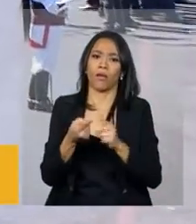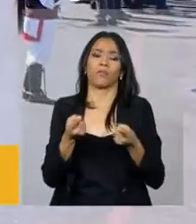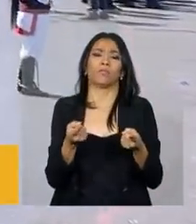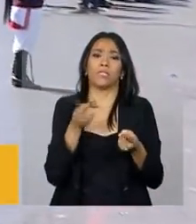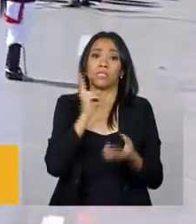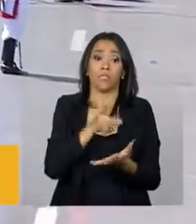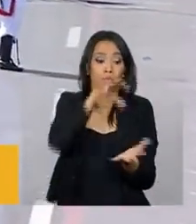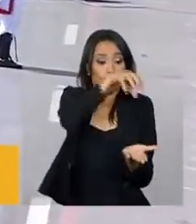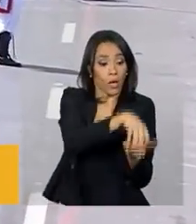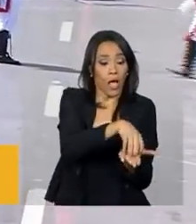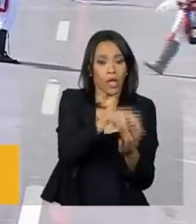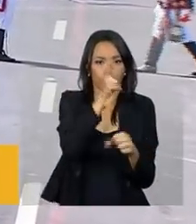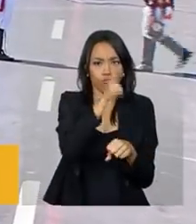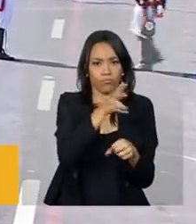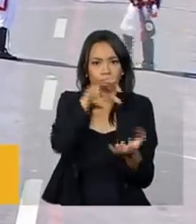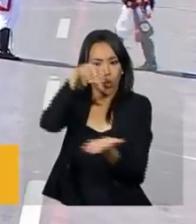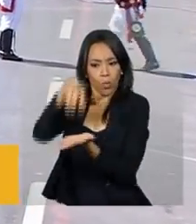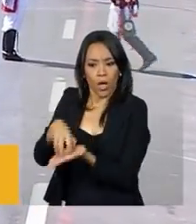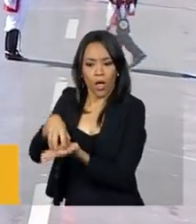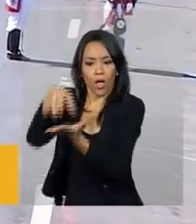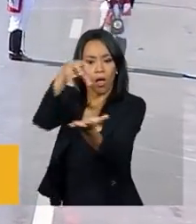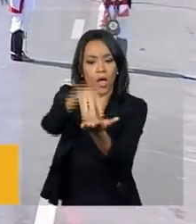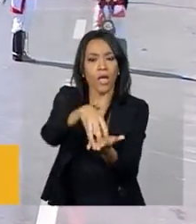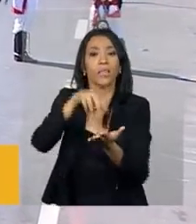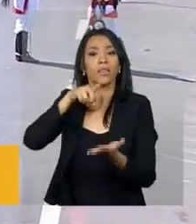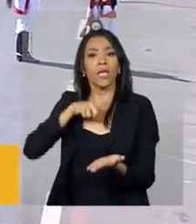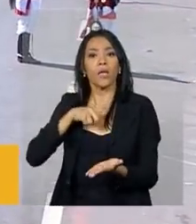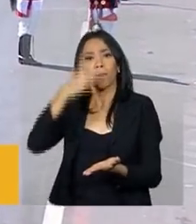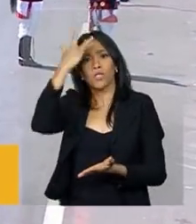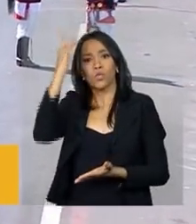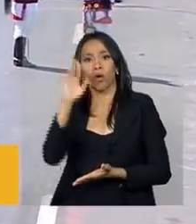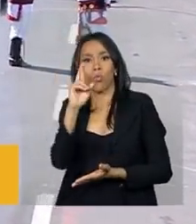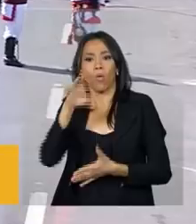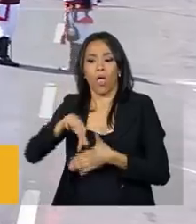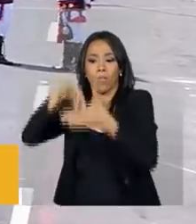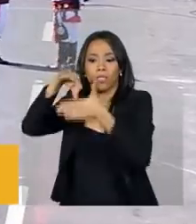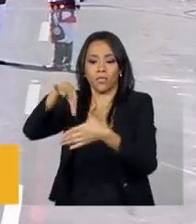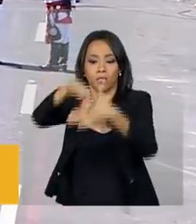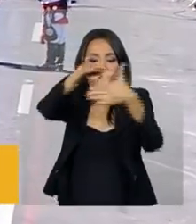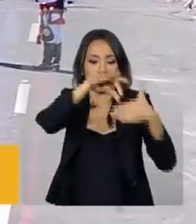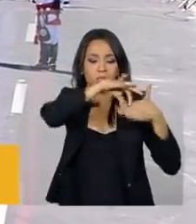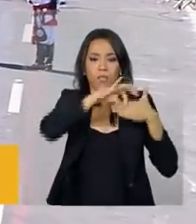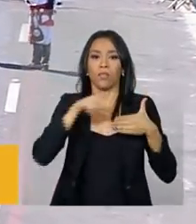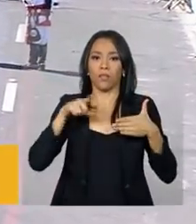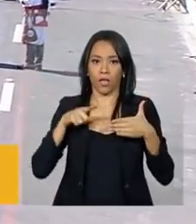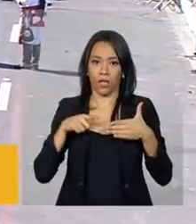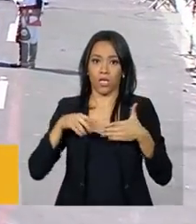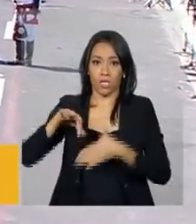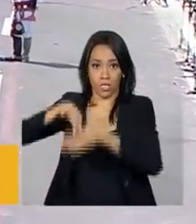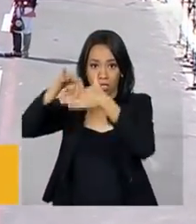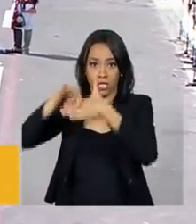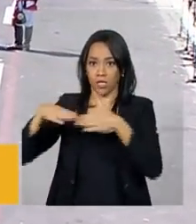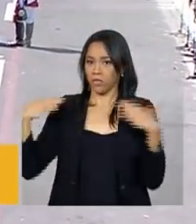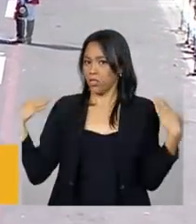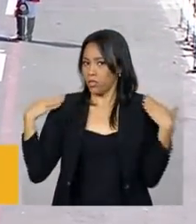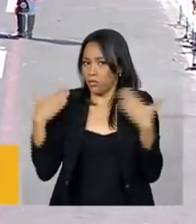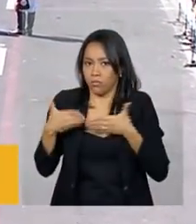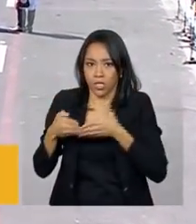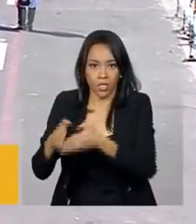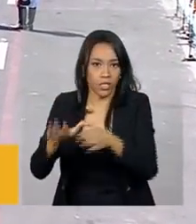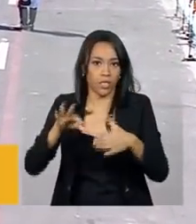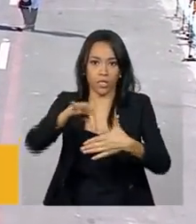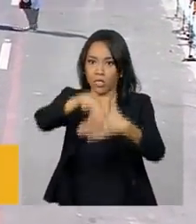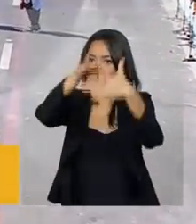comando, sempre tem um representante de cada uma dessas forças trabalhando naquele posto de